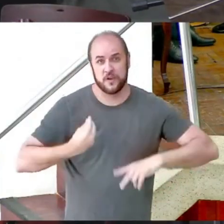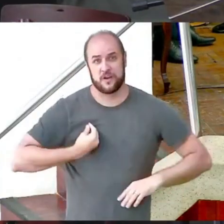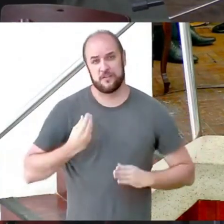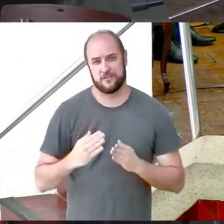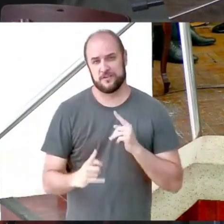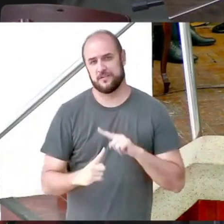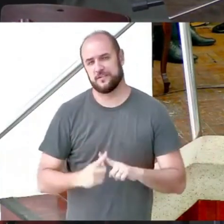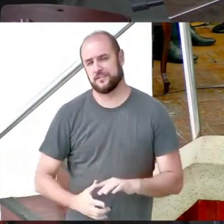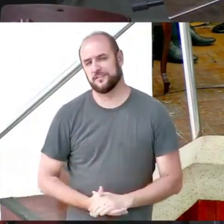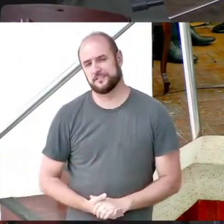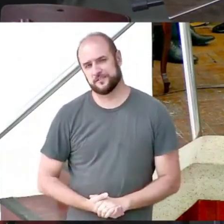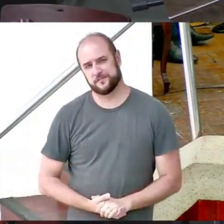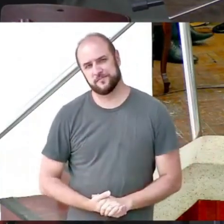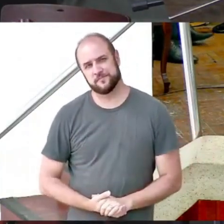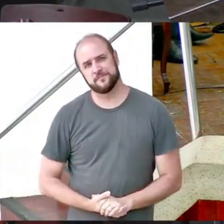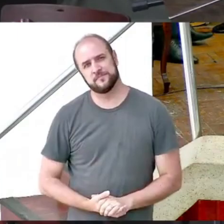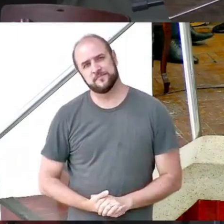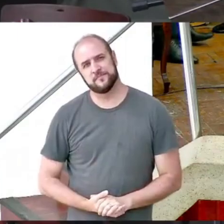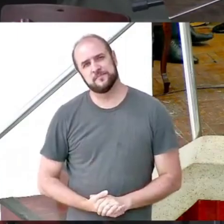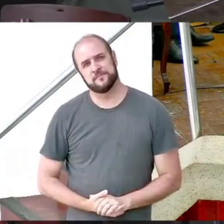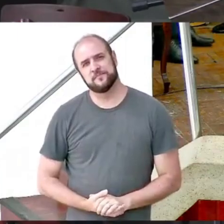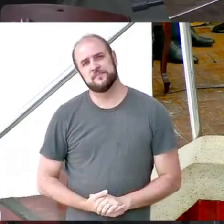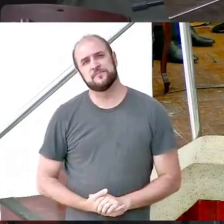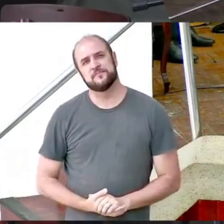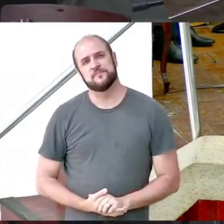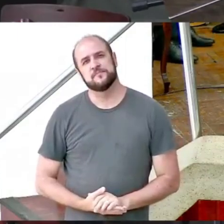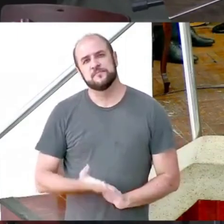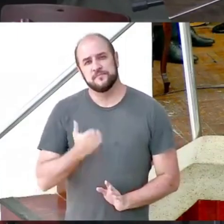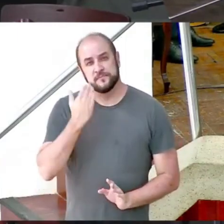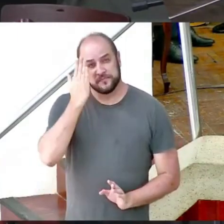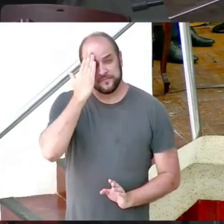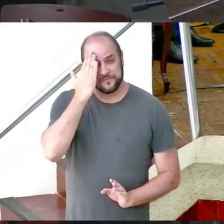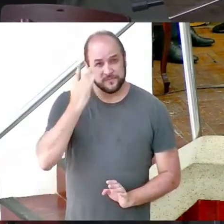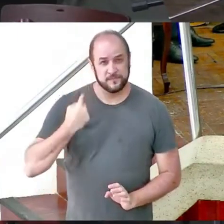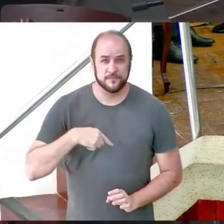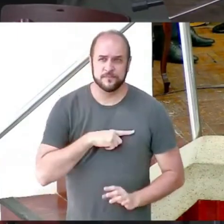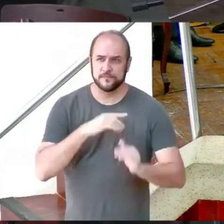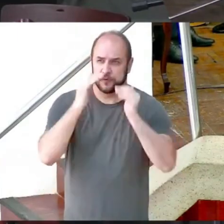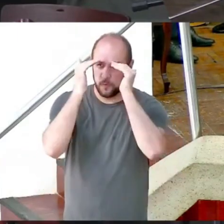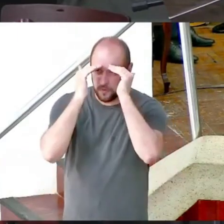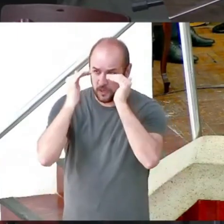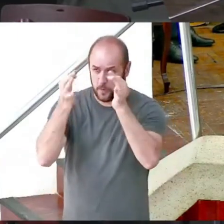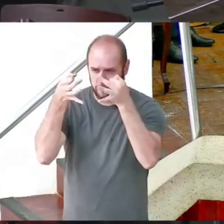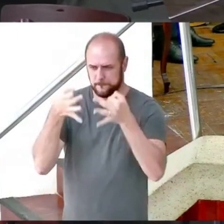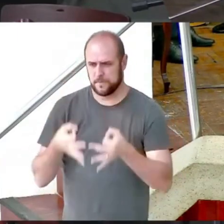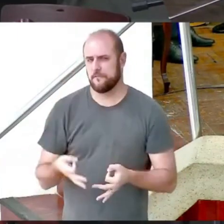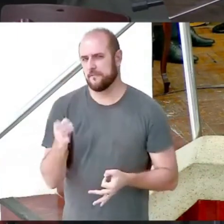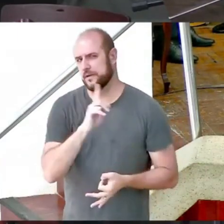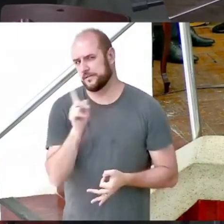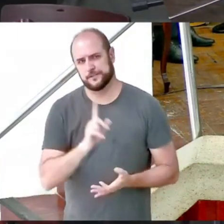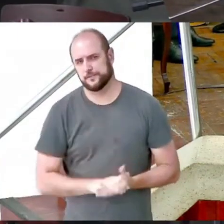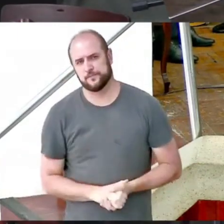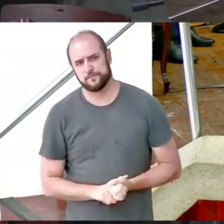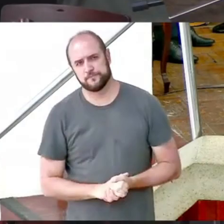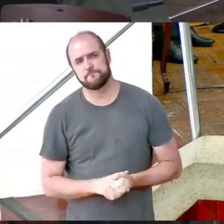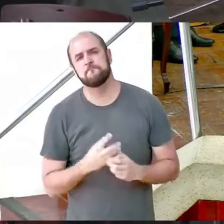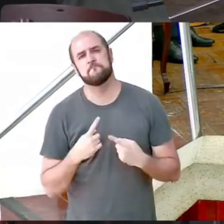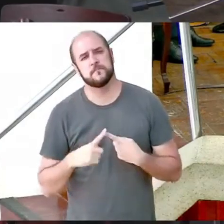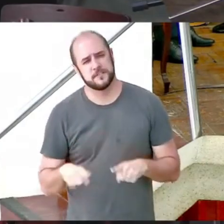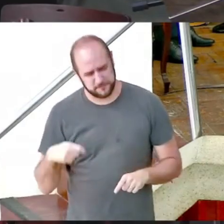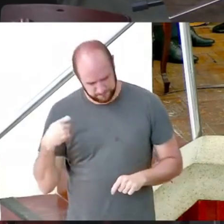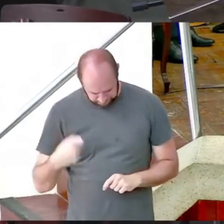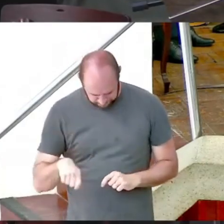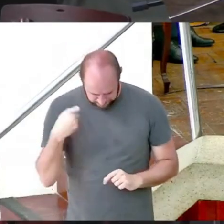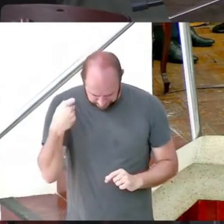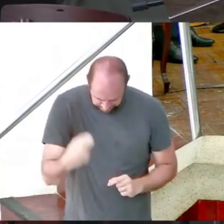Sinais visíveis. Sabemos que a nossa obediência, irmãos, não é perfeita. Mas nós